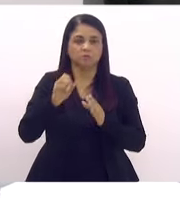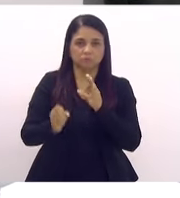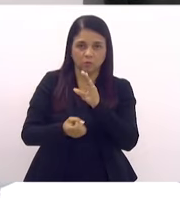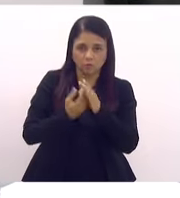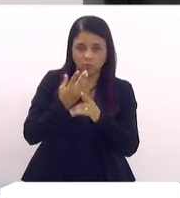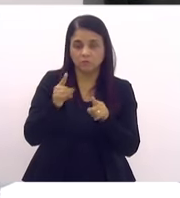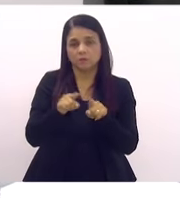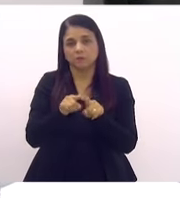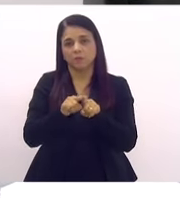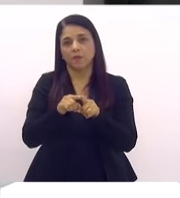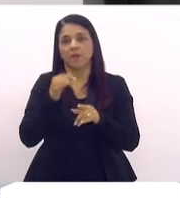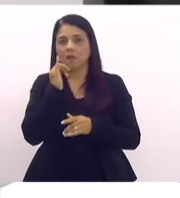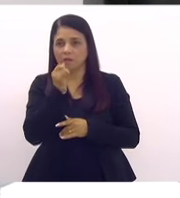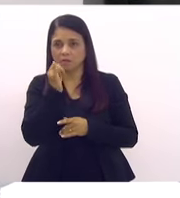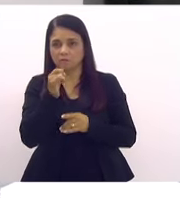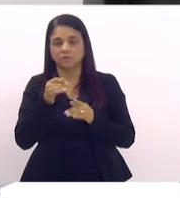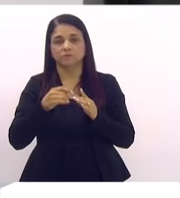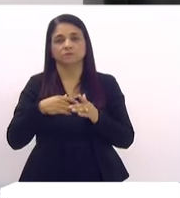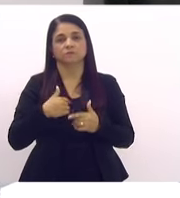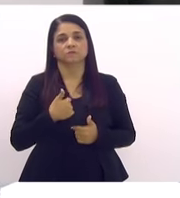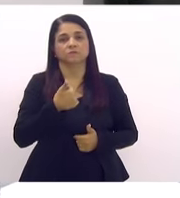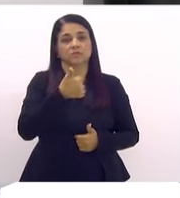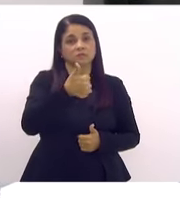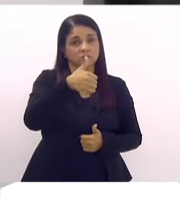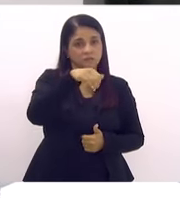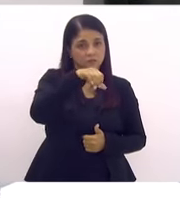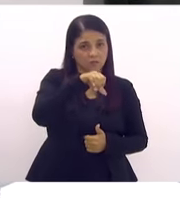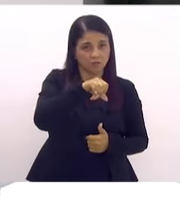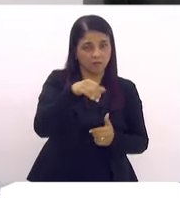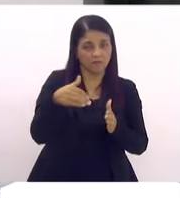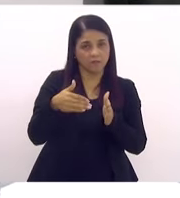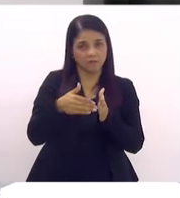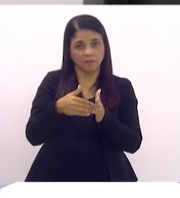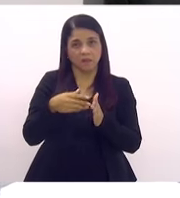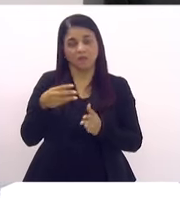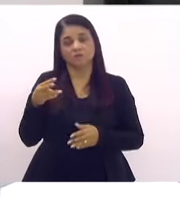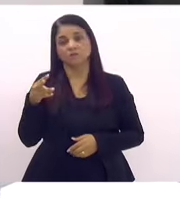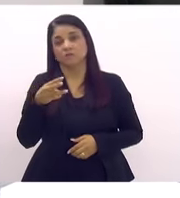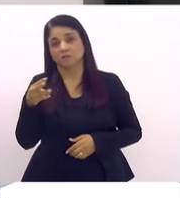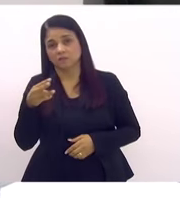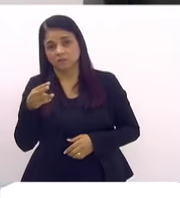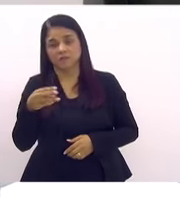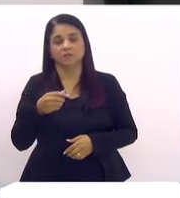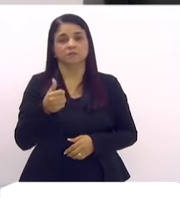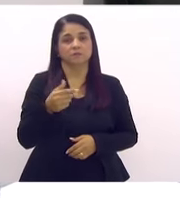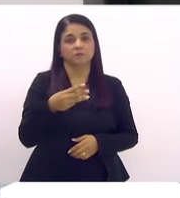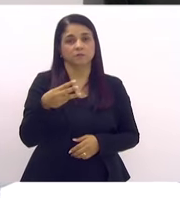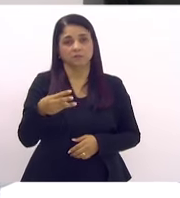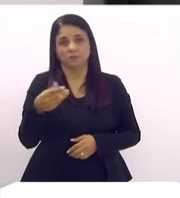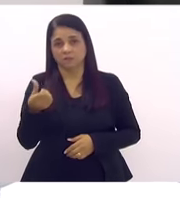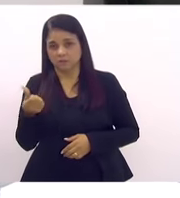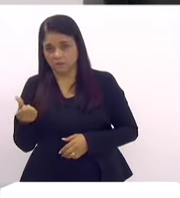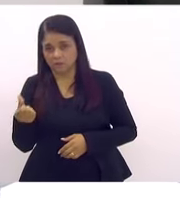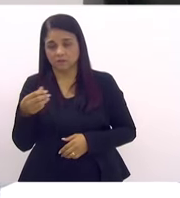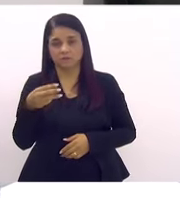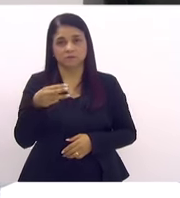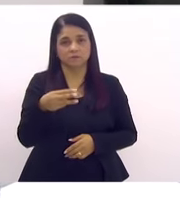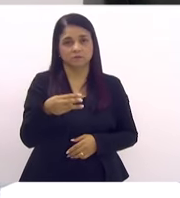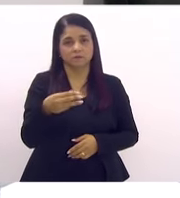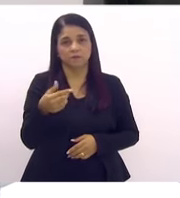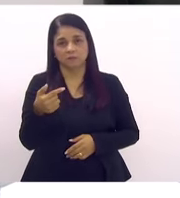de pauta, o 33 retirado de pauta, o 36 retirado de pauta e